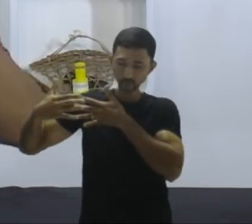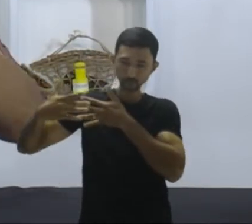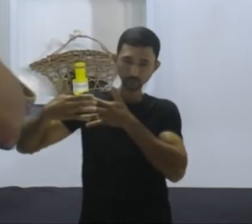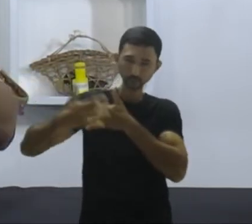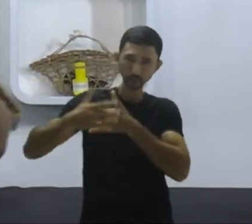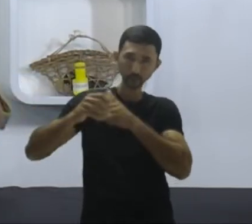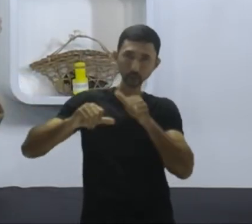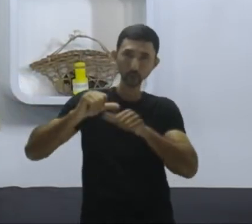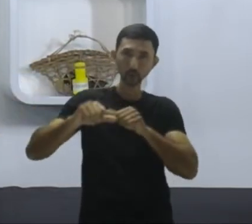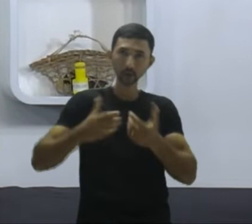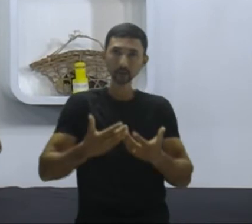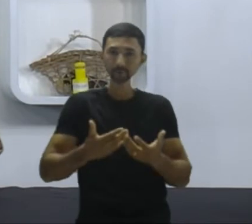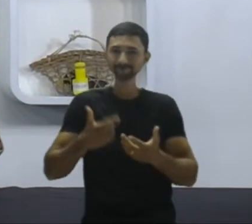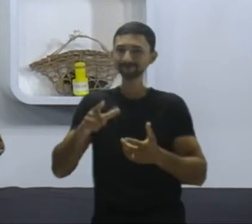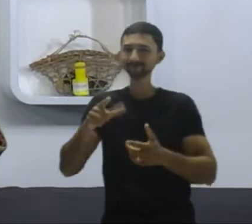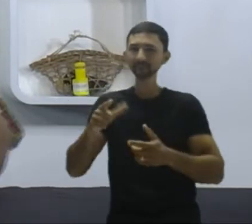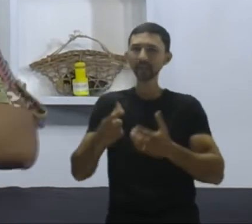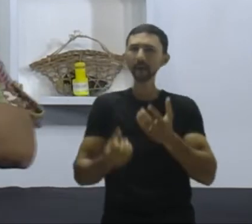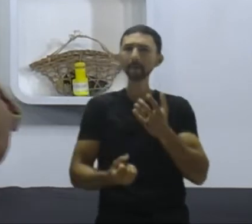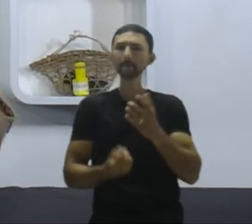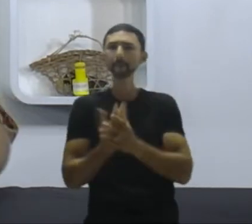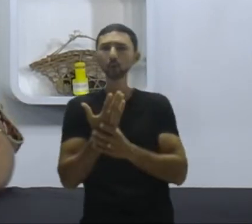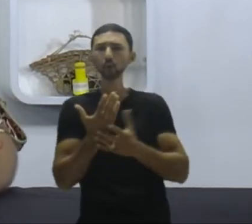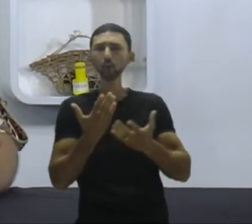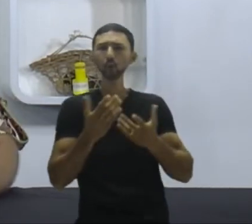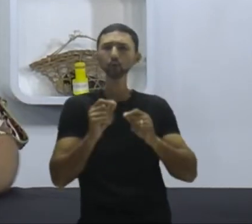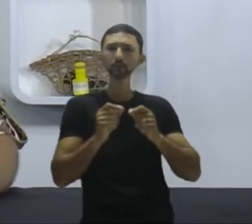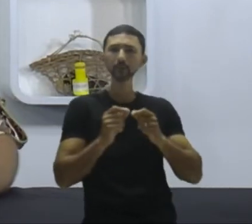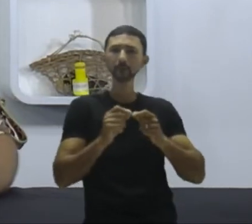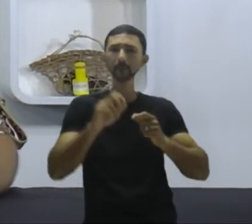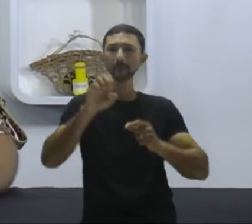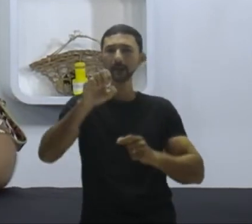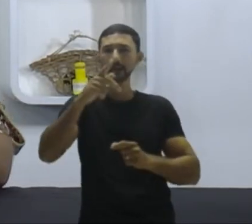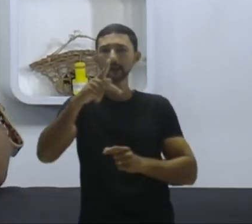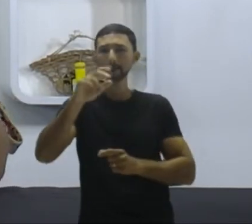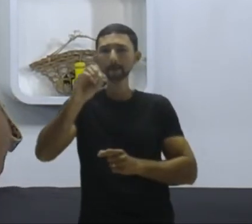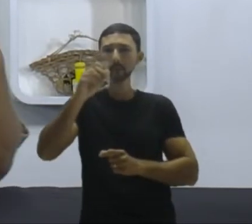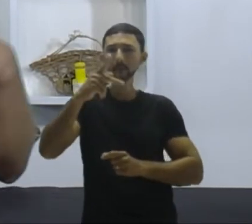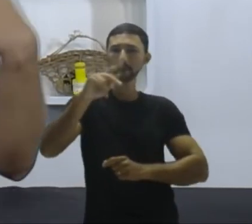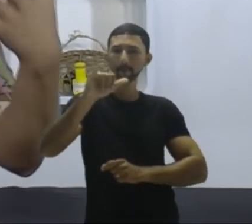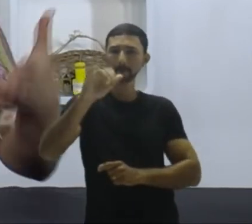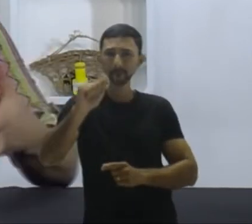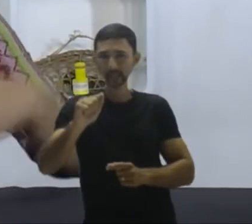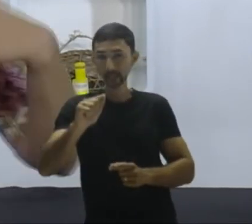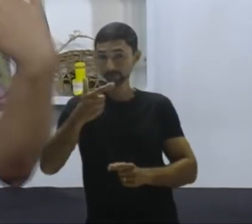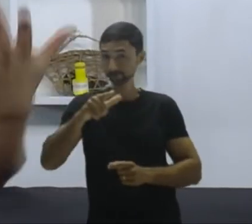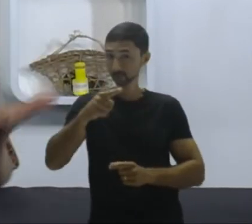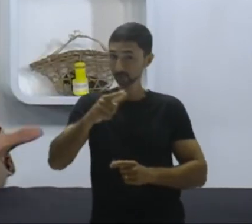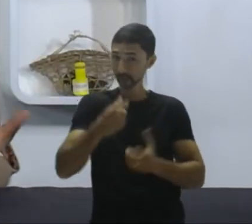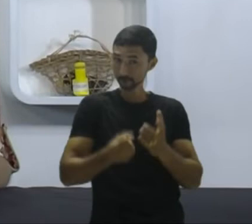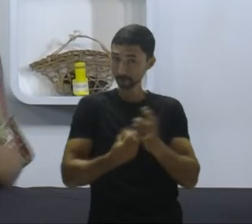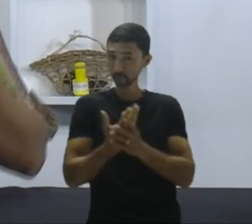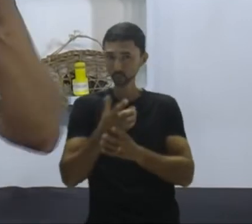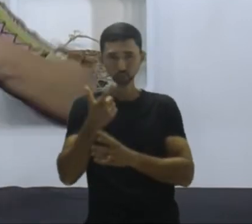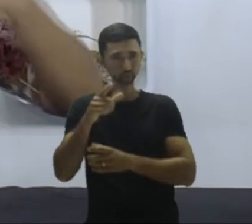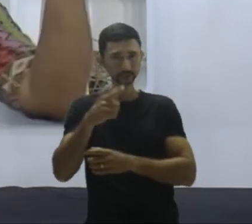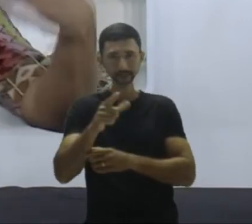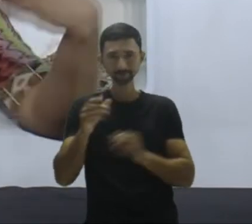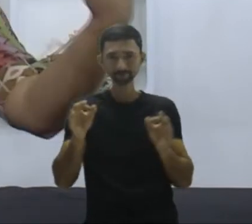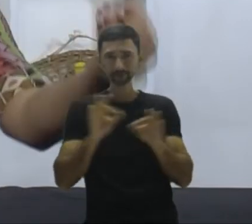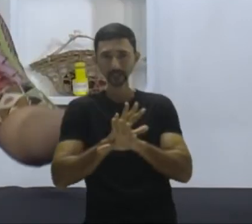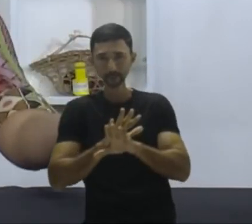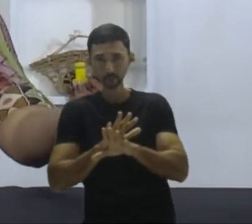não temos mais a produção de epopeias. Nós continuamos tendo características